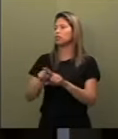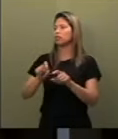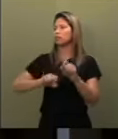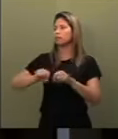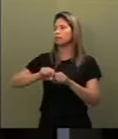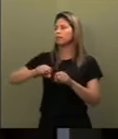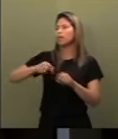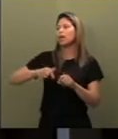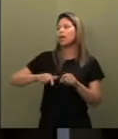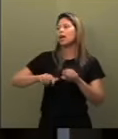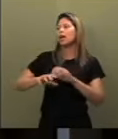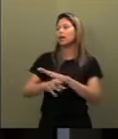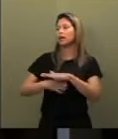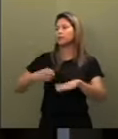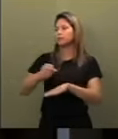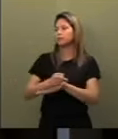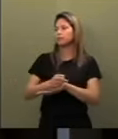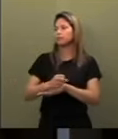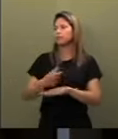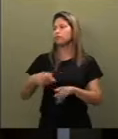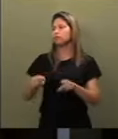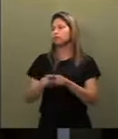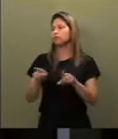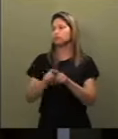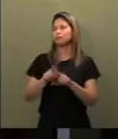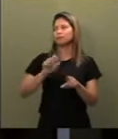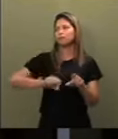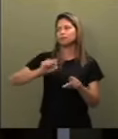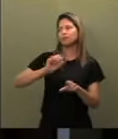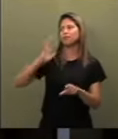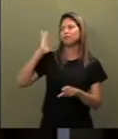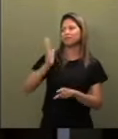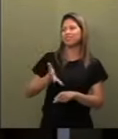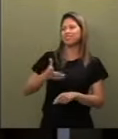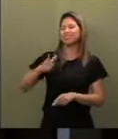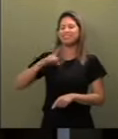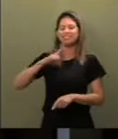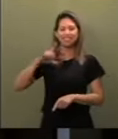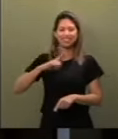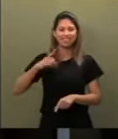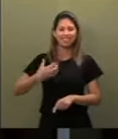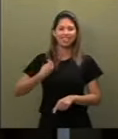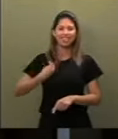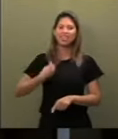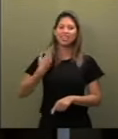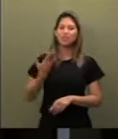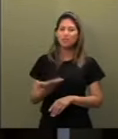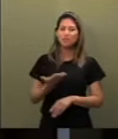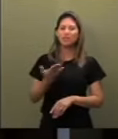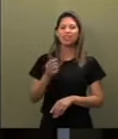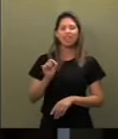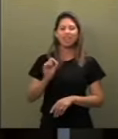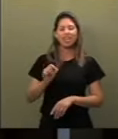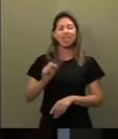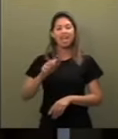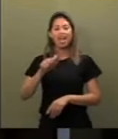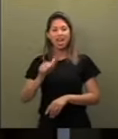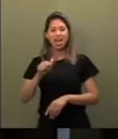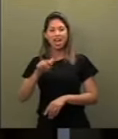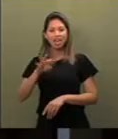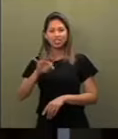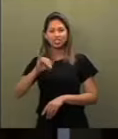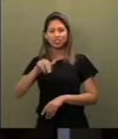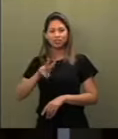Barroso conseguiu extrapolar o já inaceitável ativismo